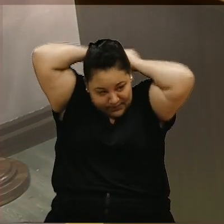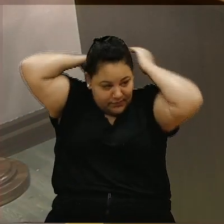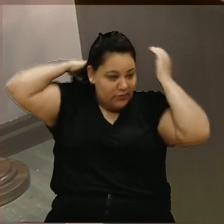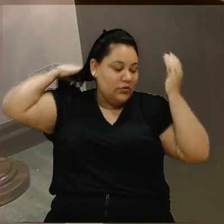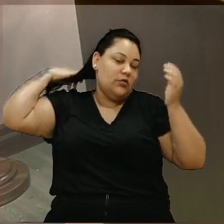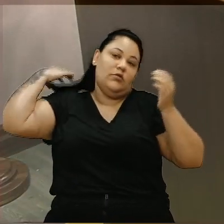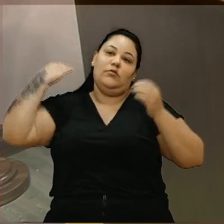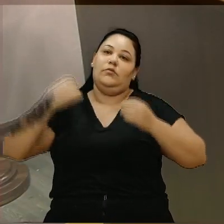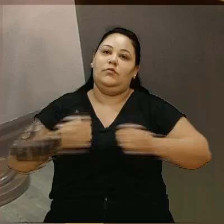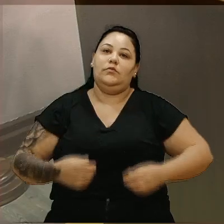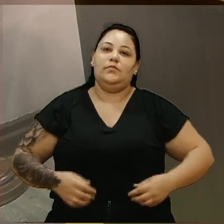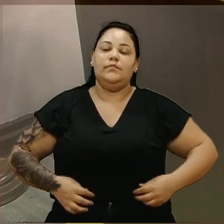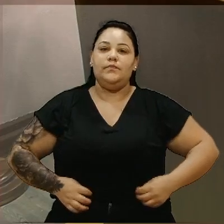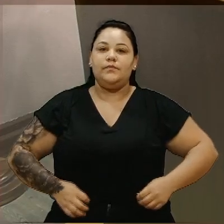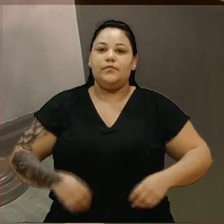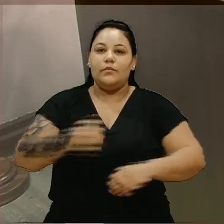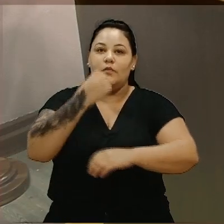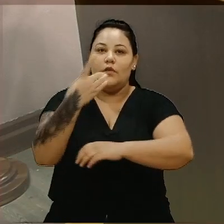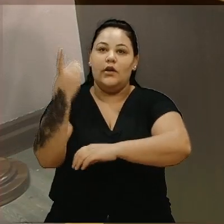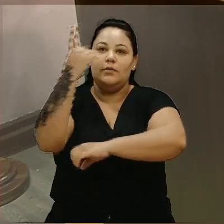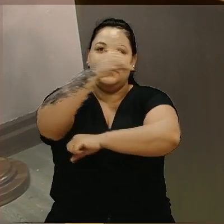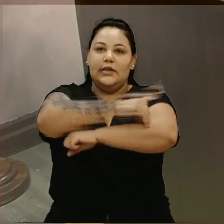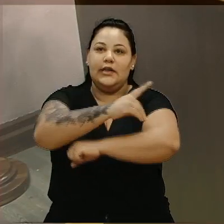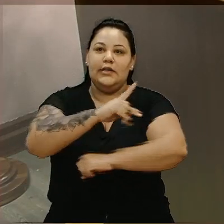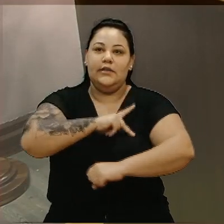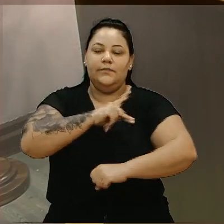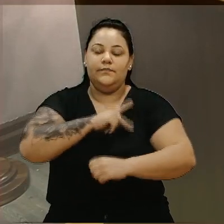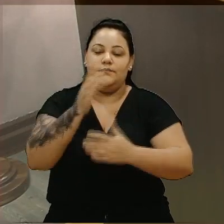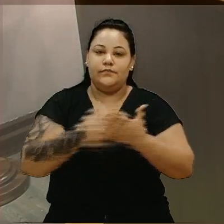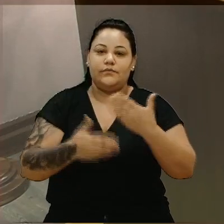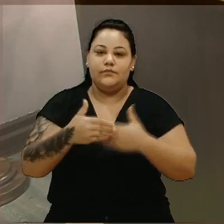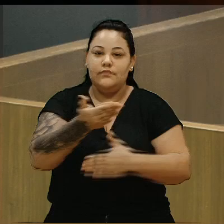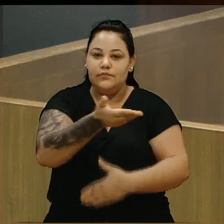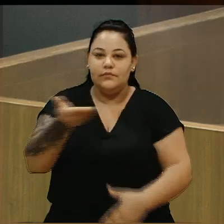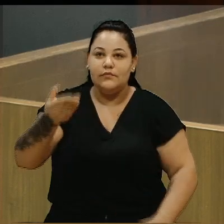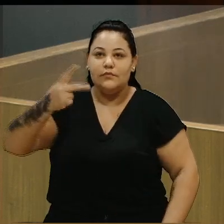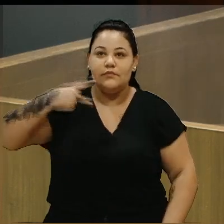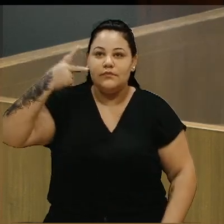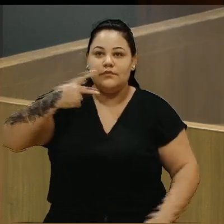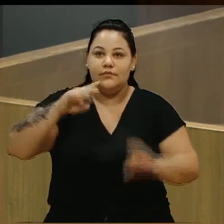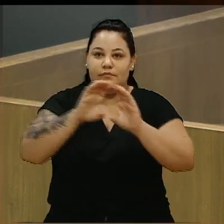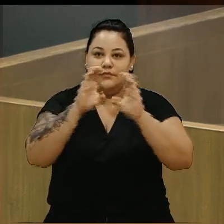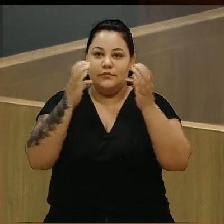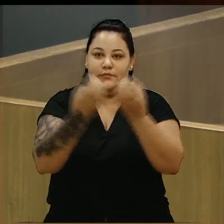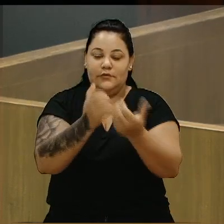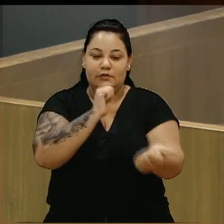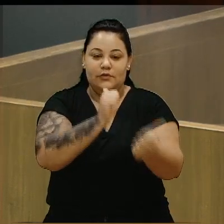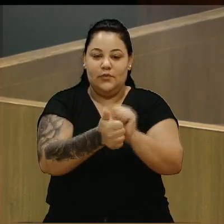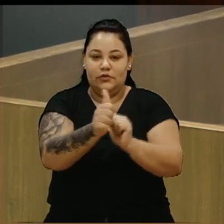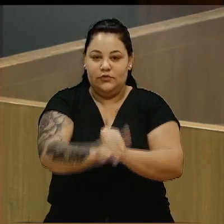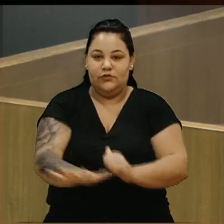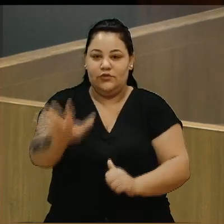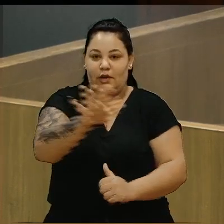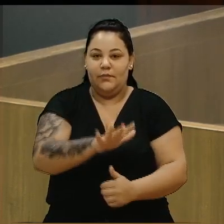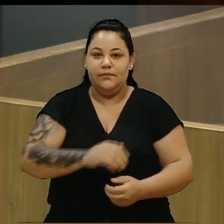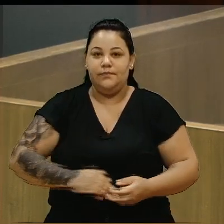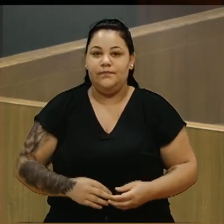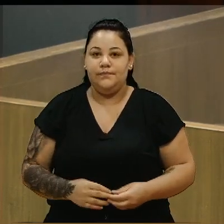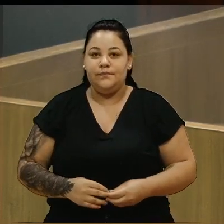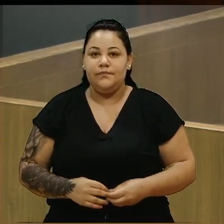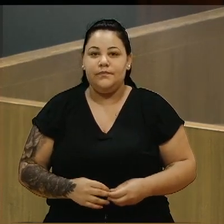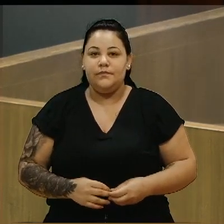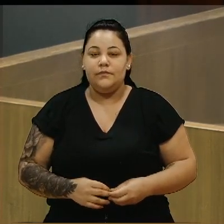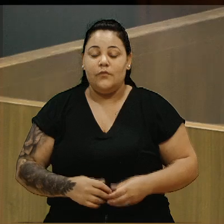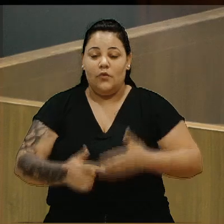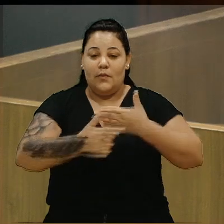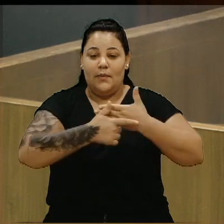Bom dia a todos. Bom dia, senhor presidente, senhor vereadores, comunidade esportiva, comunidade em geral. Como